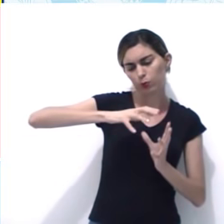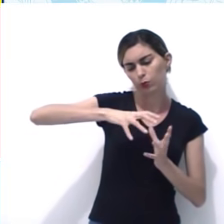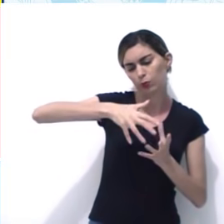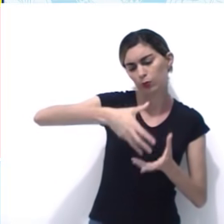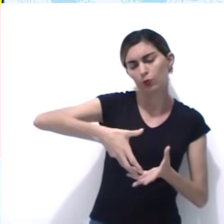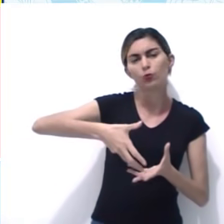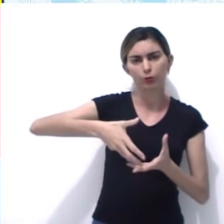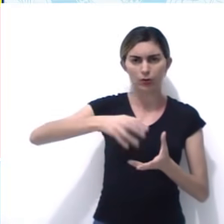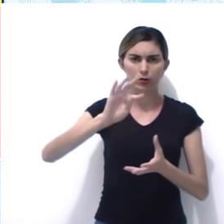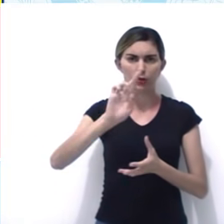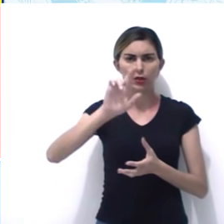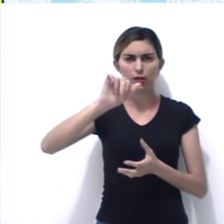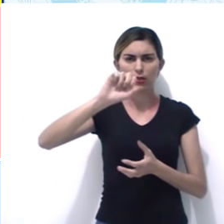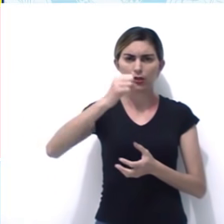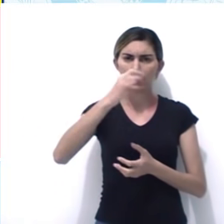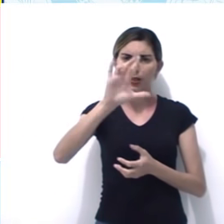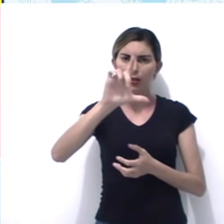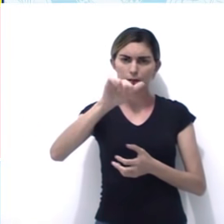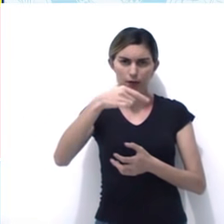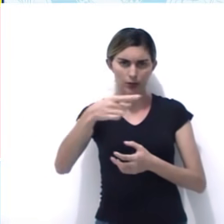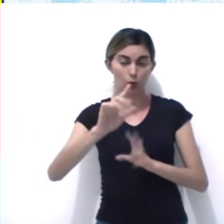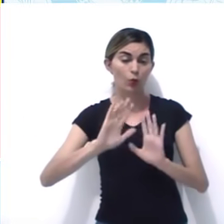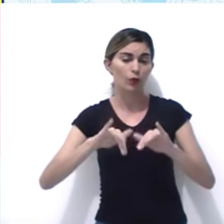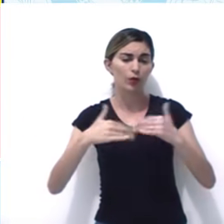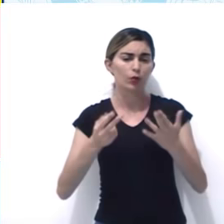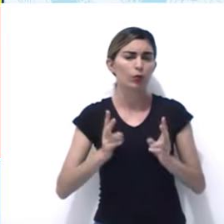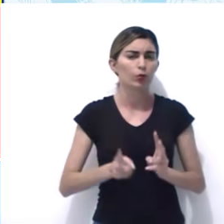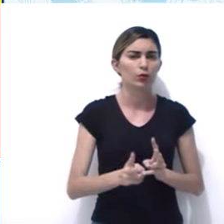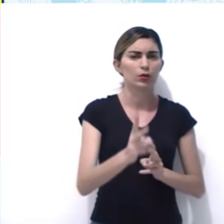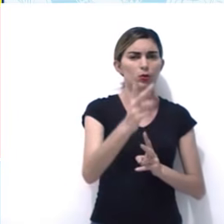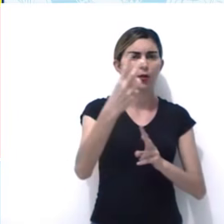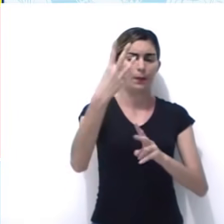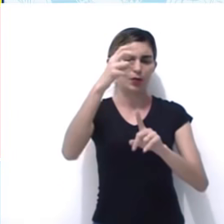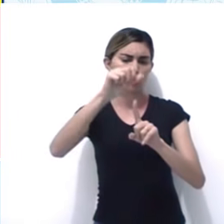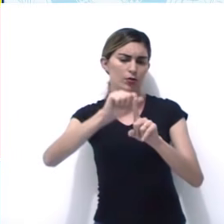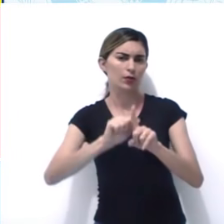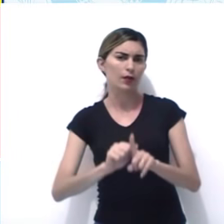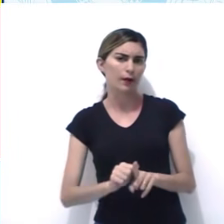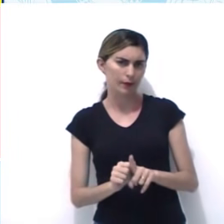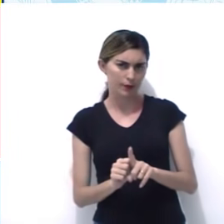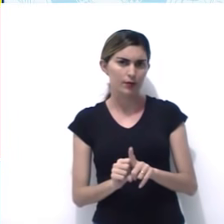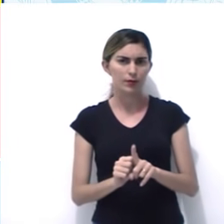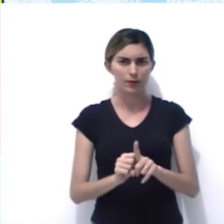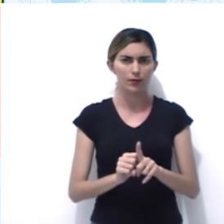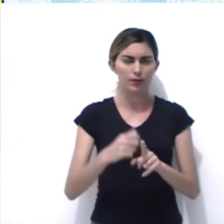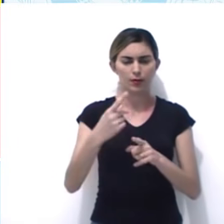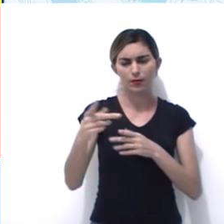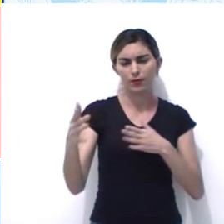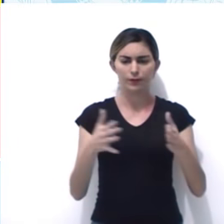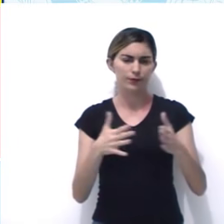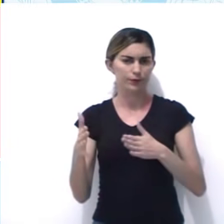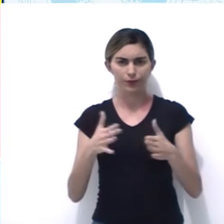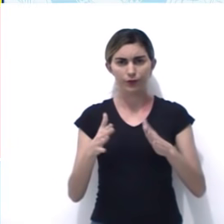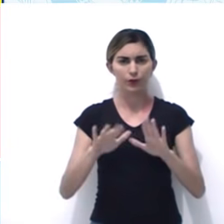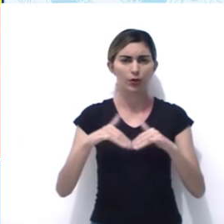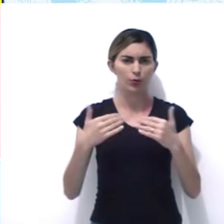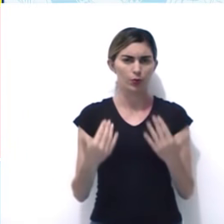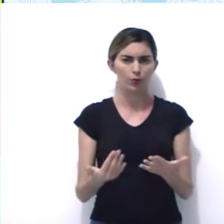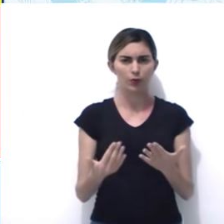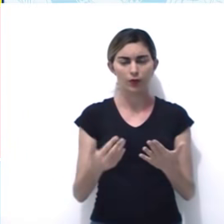translação e aí vai continuar três meses com essa estação que é o